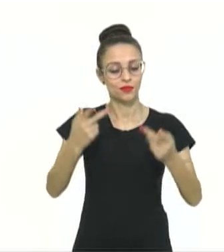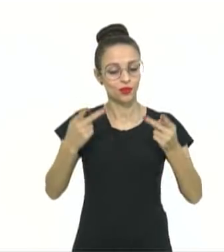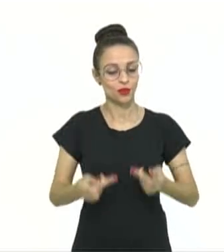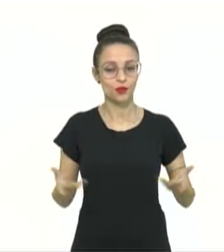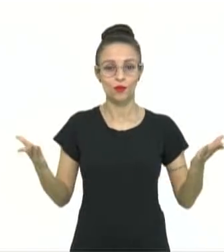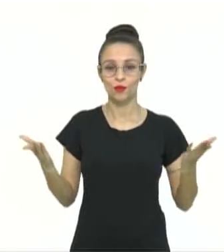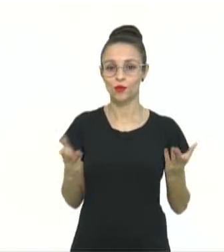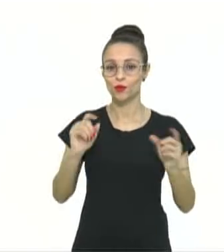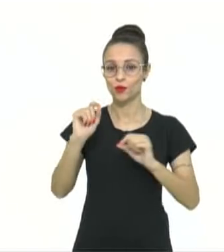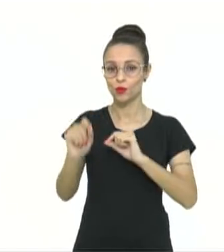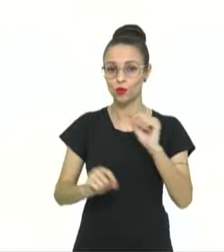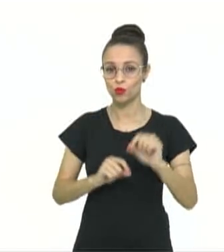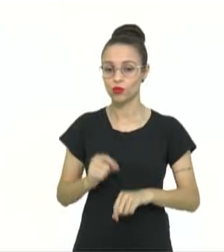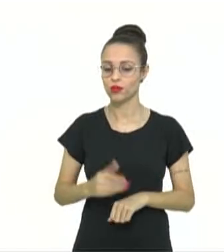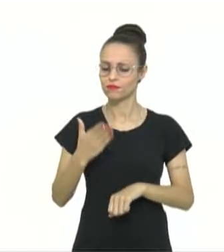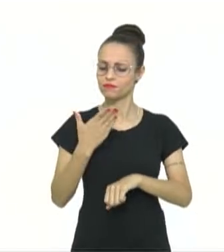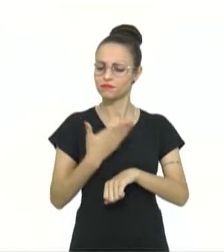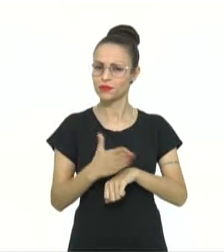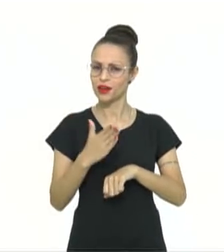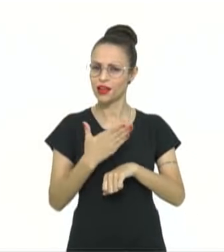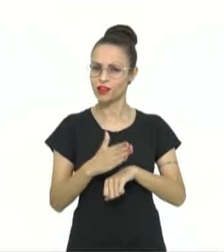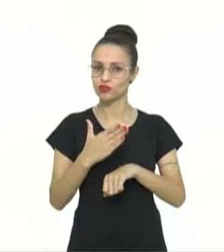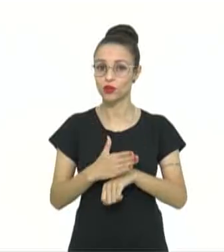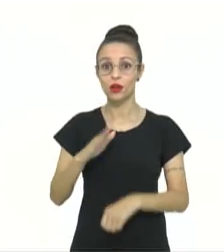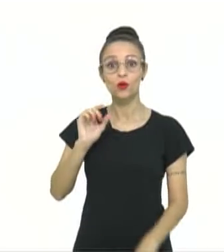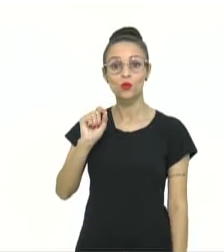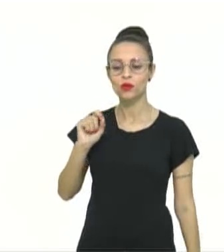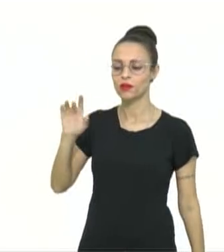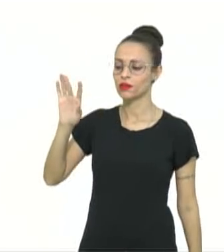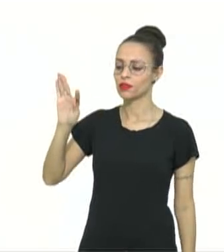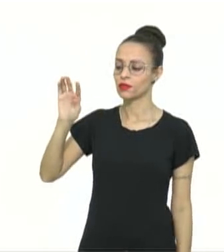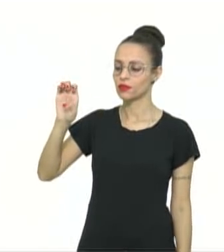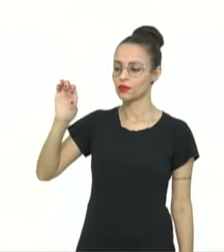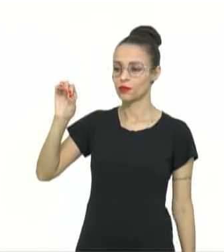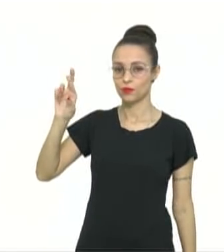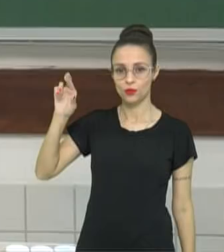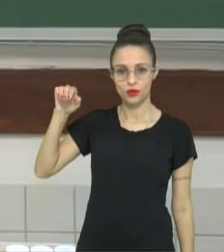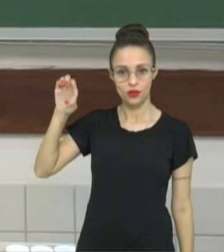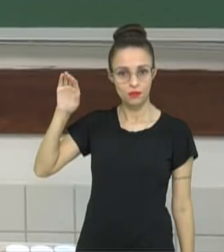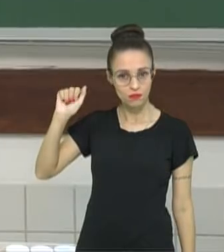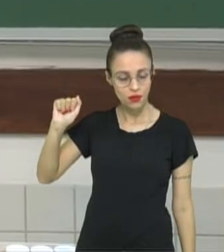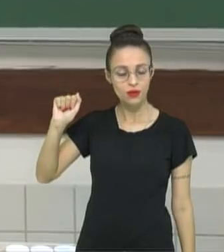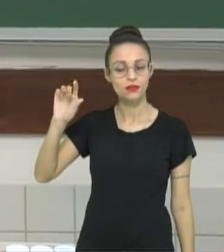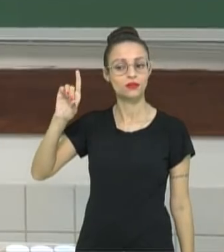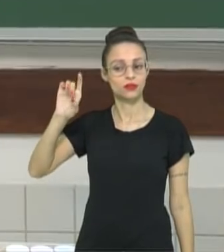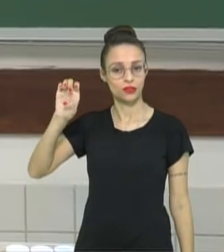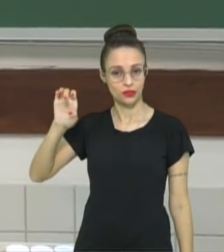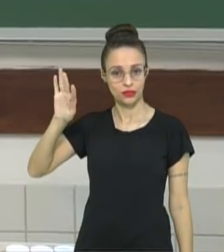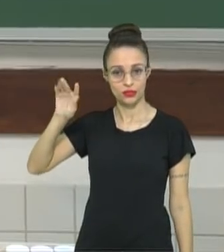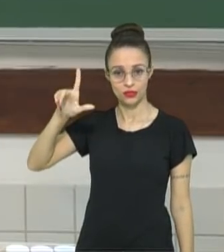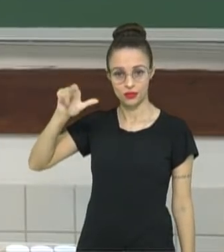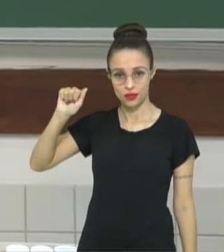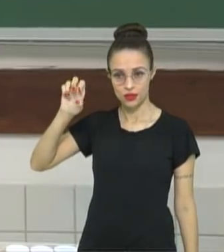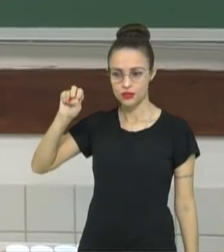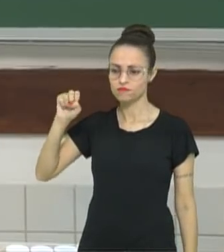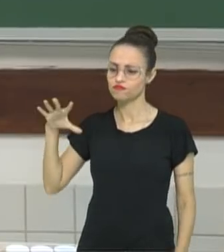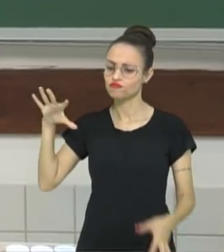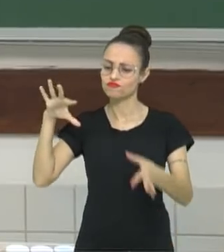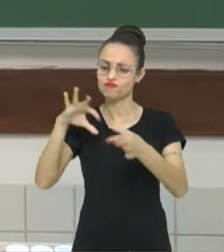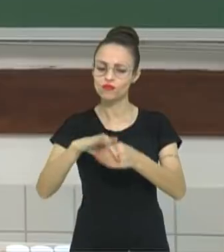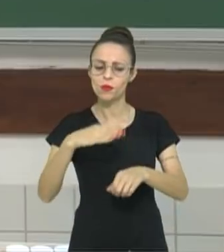Nós vamos fazer aquela aplicação prática do Teorema de Tales, Então, lembrando que aonde nós